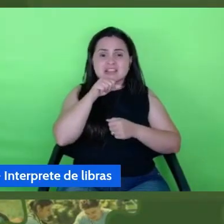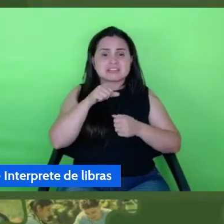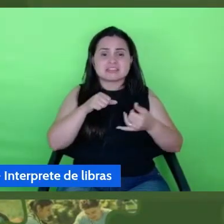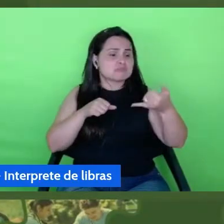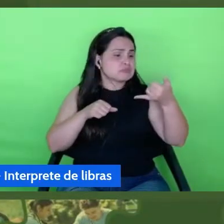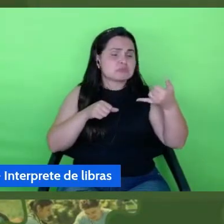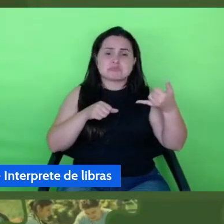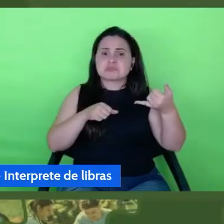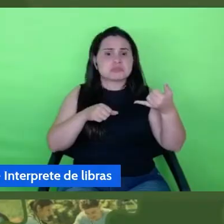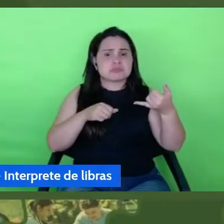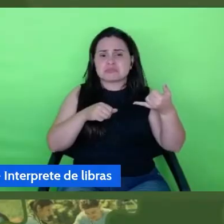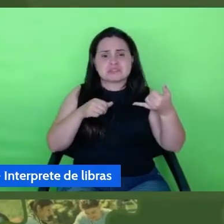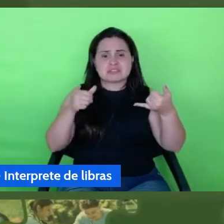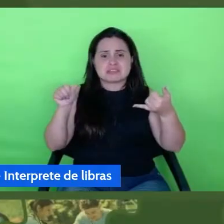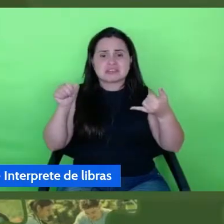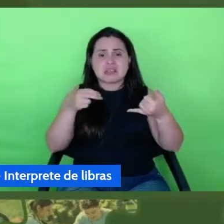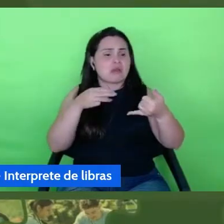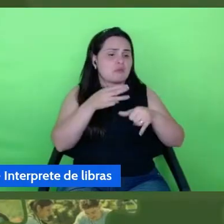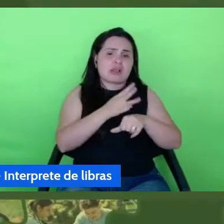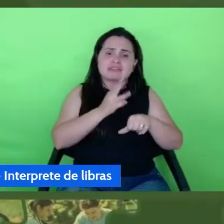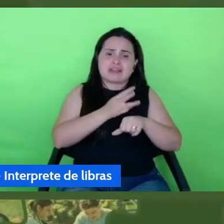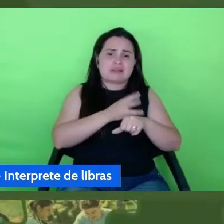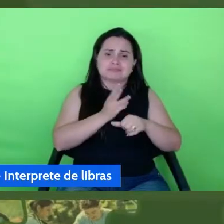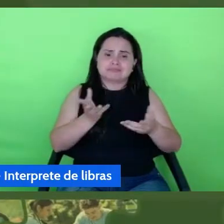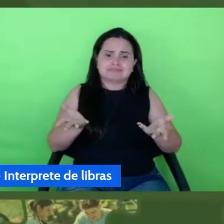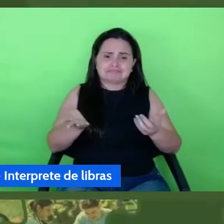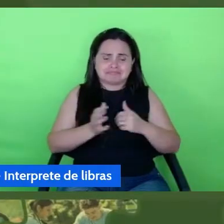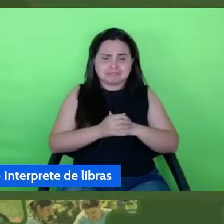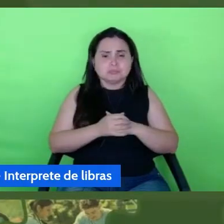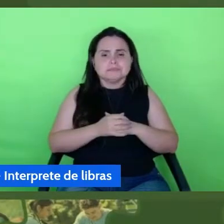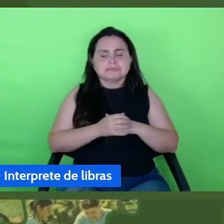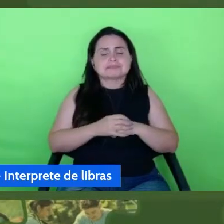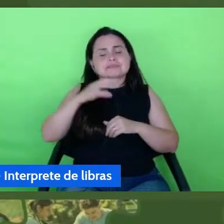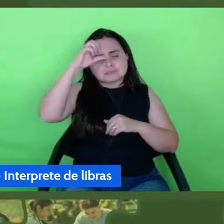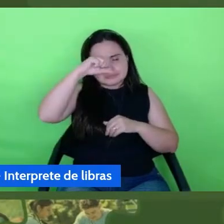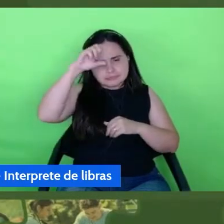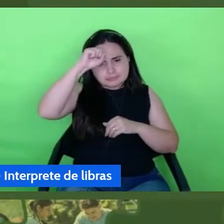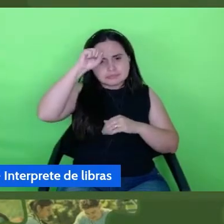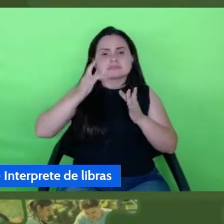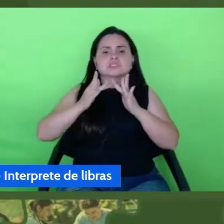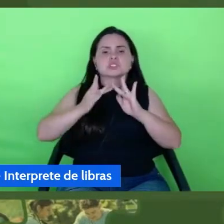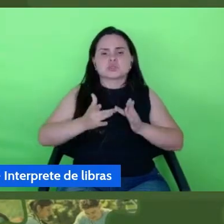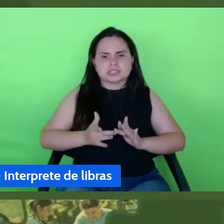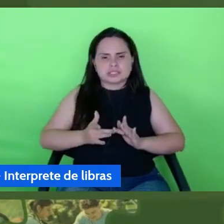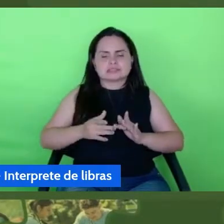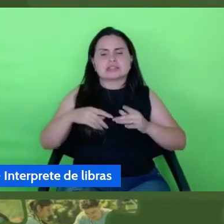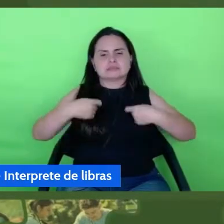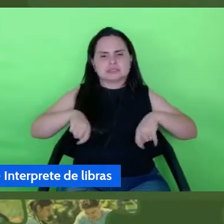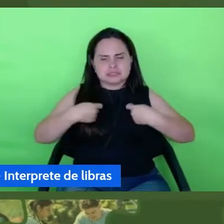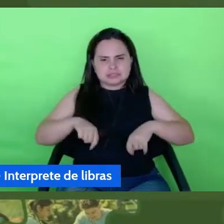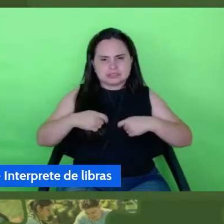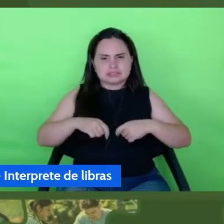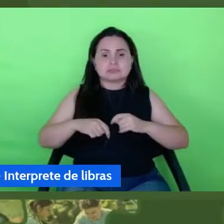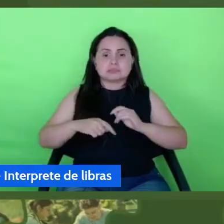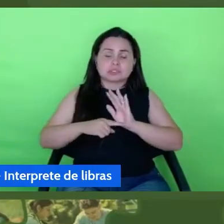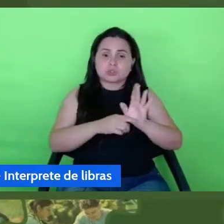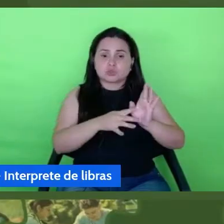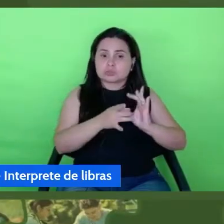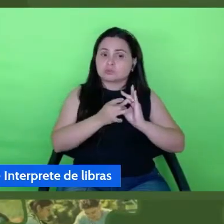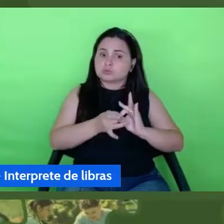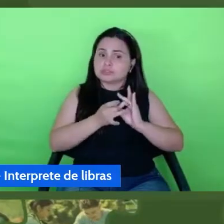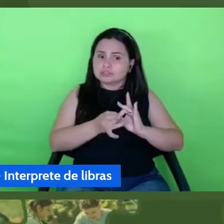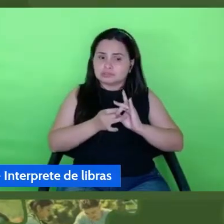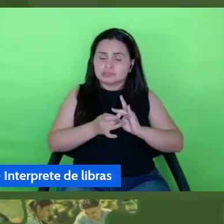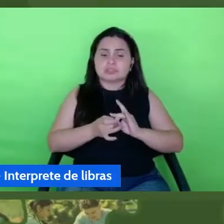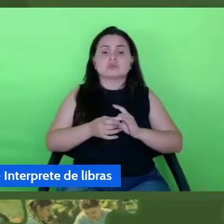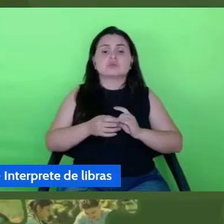fica no zap ali o tempo todo, né? Então, a gente precisa aprender a se reconectar, porque isso constrói vínculos. E isso, para uma